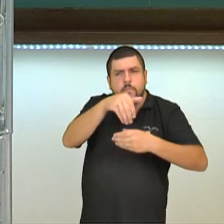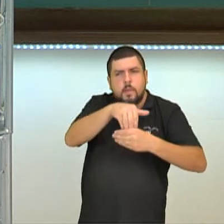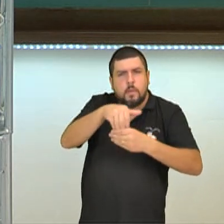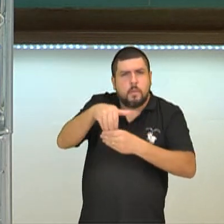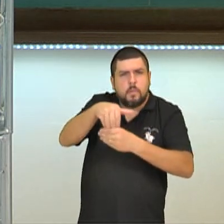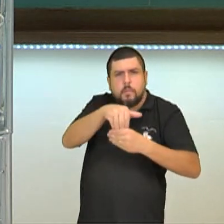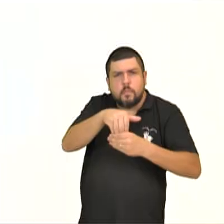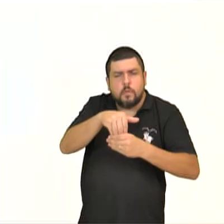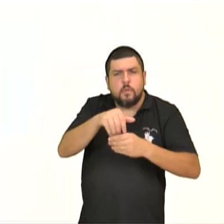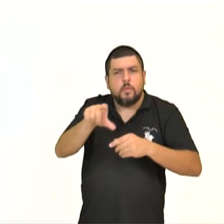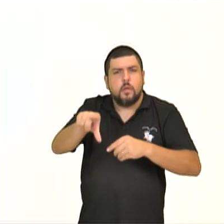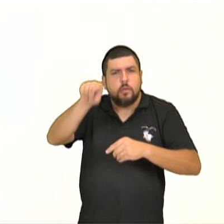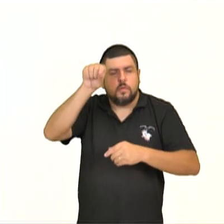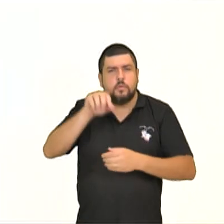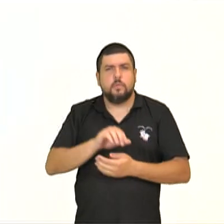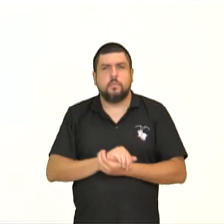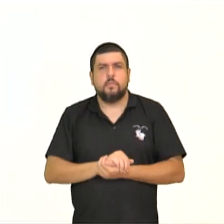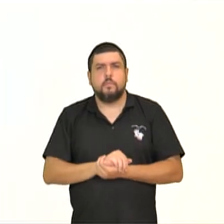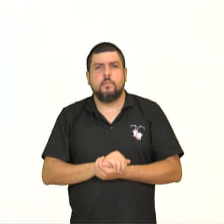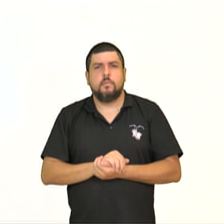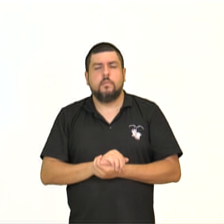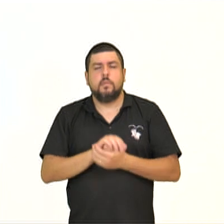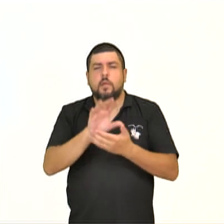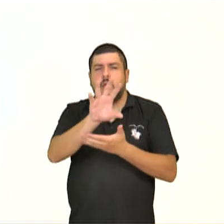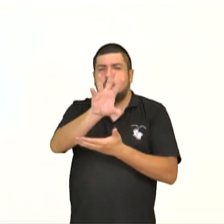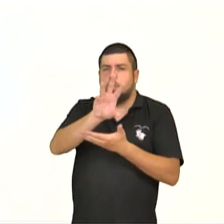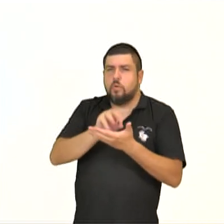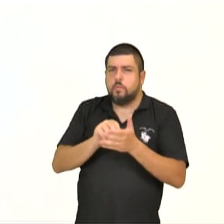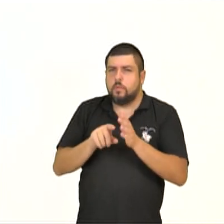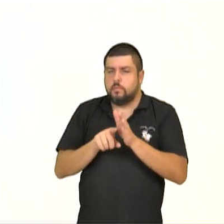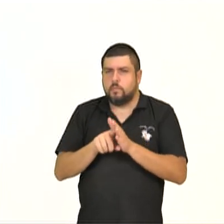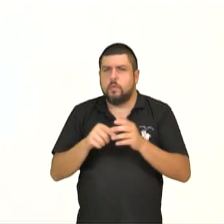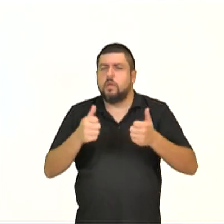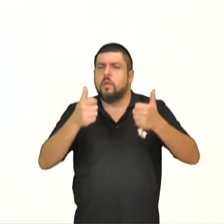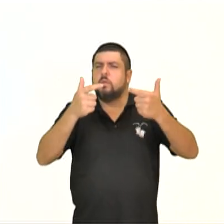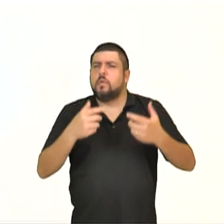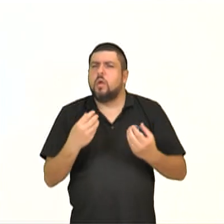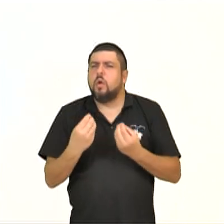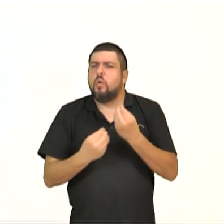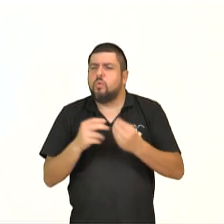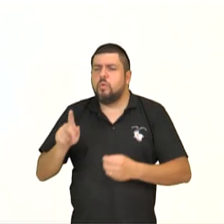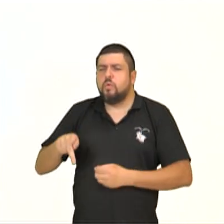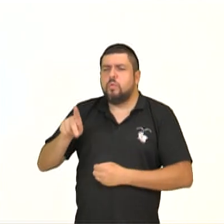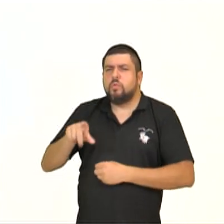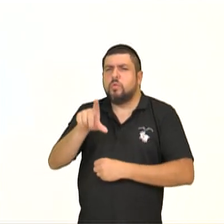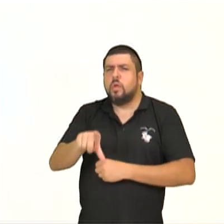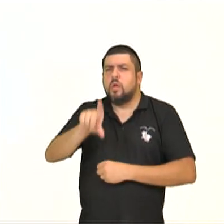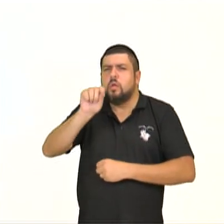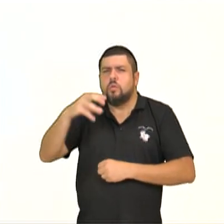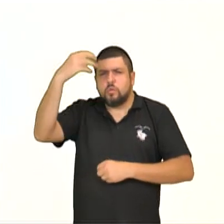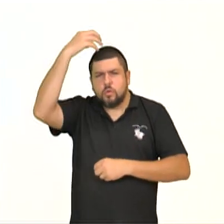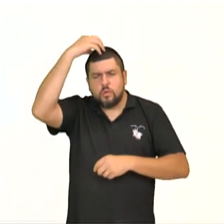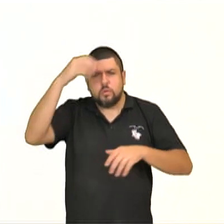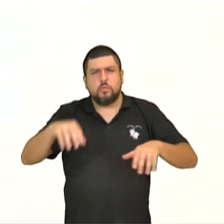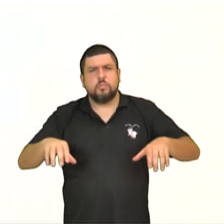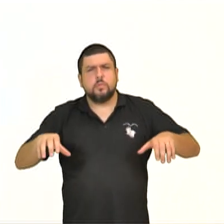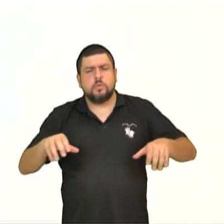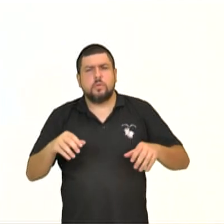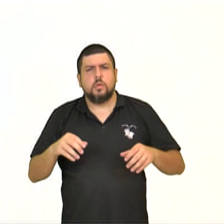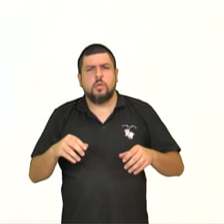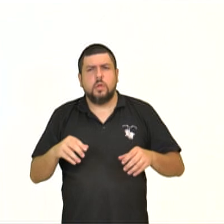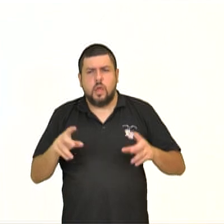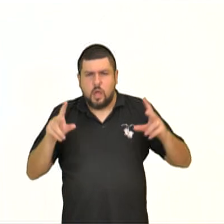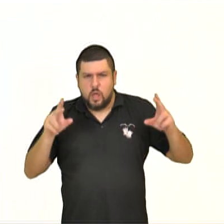isso. Copie a pergunta em seu caderno e responda. Explique como os cuxitas escolhiam seus governantes. Era semelhante